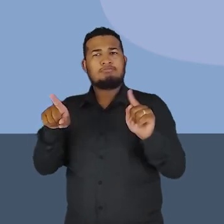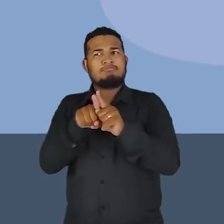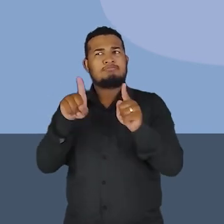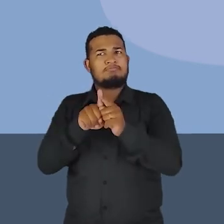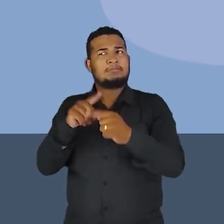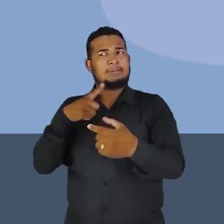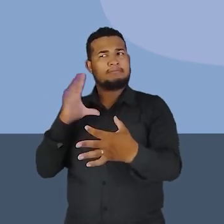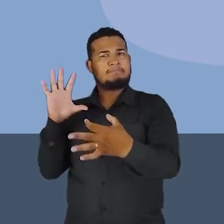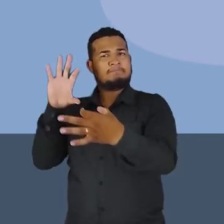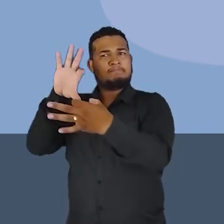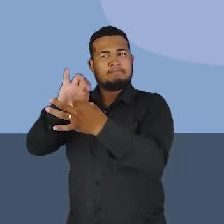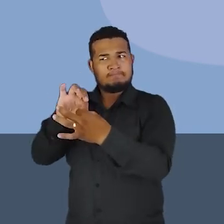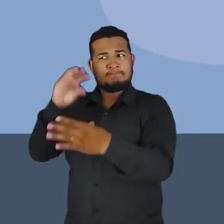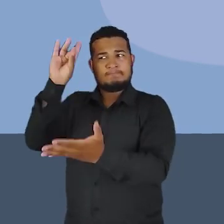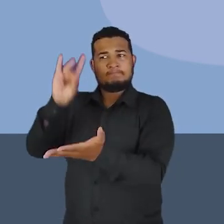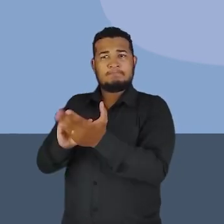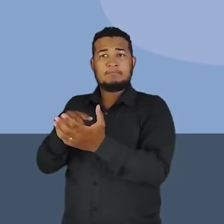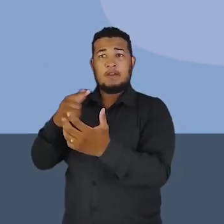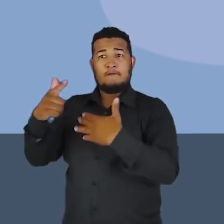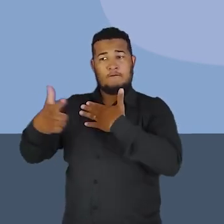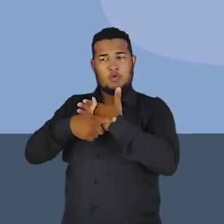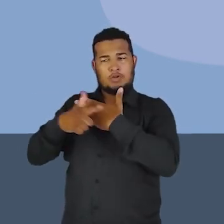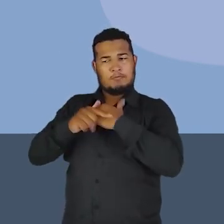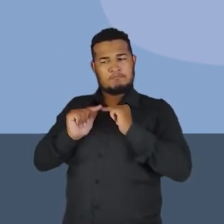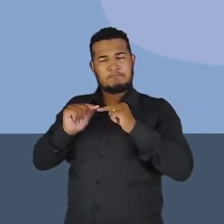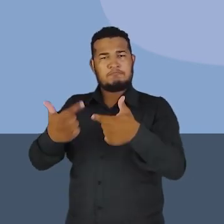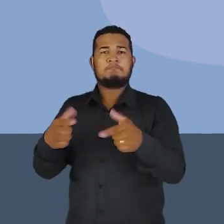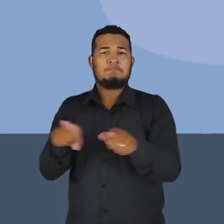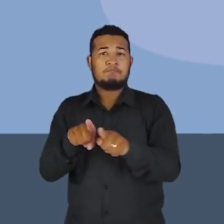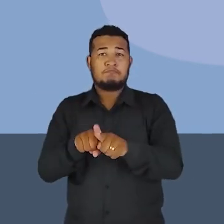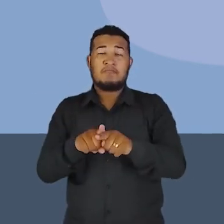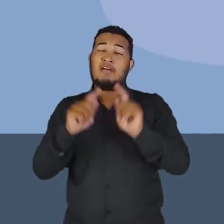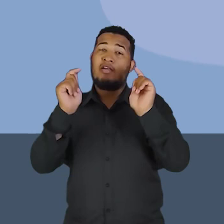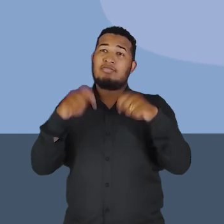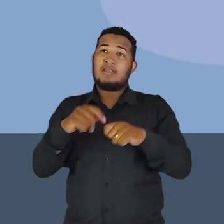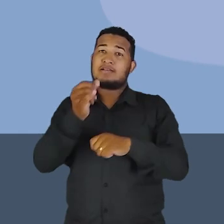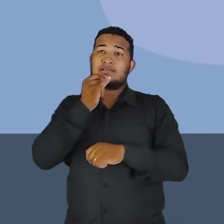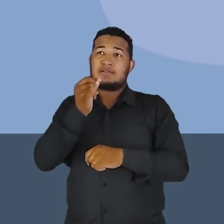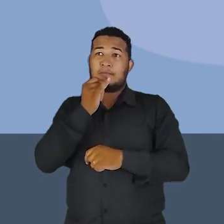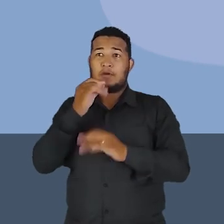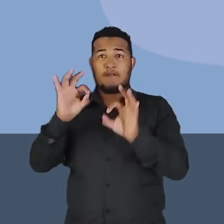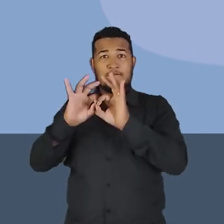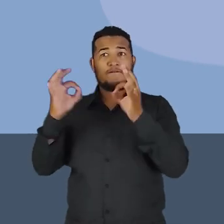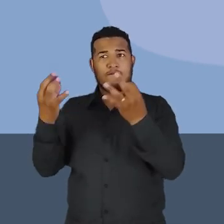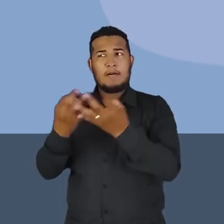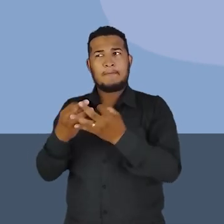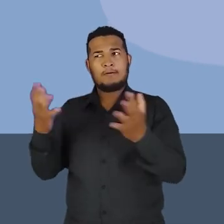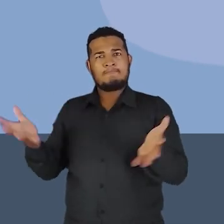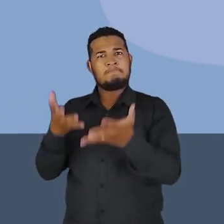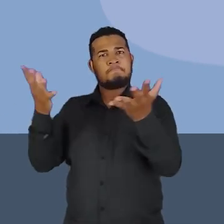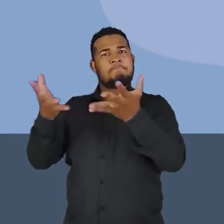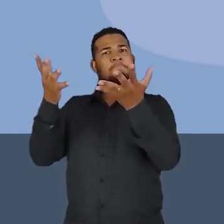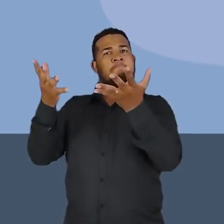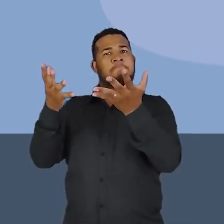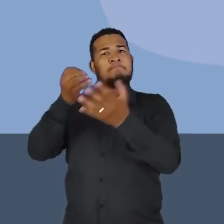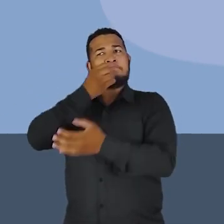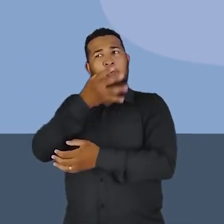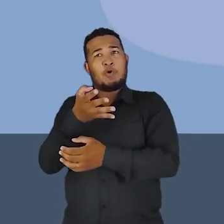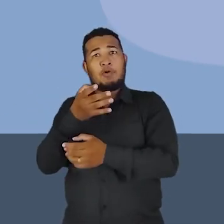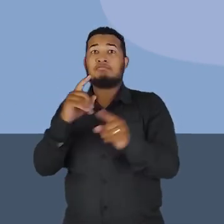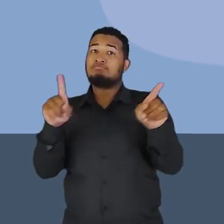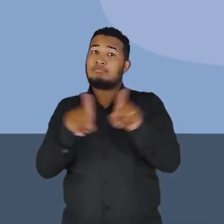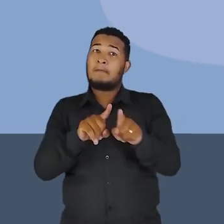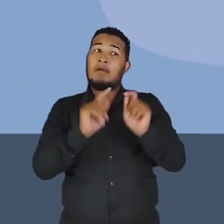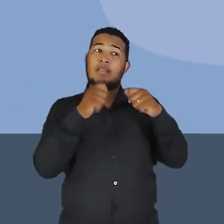parte integrante da execução de seus papéis pode tornar não apenas a família um lugar frutífero, mas também